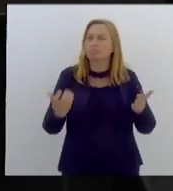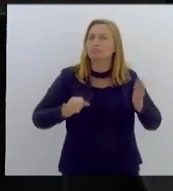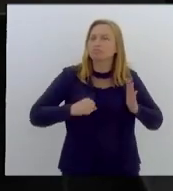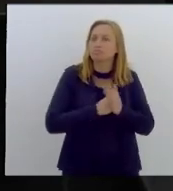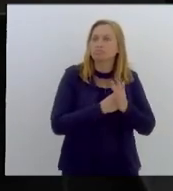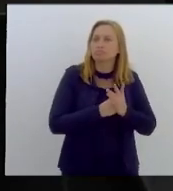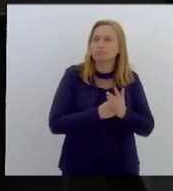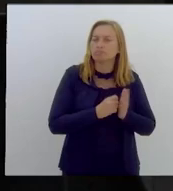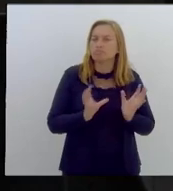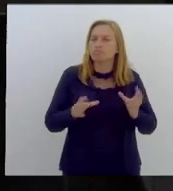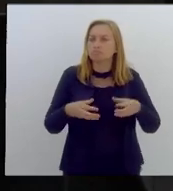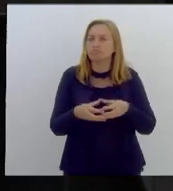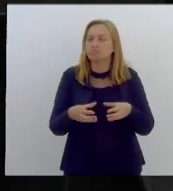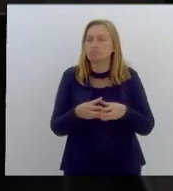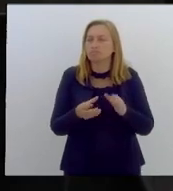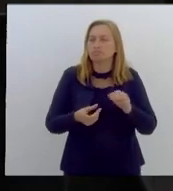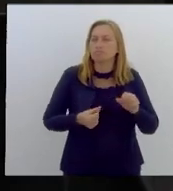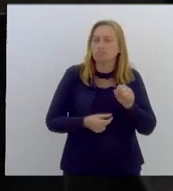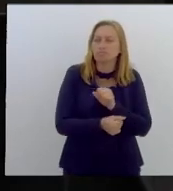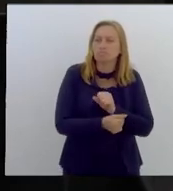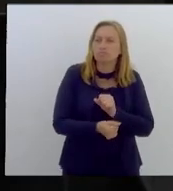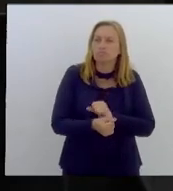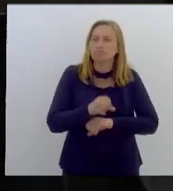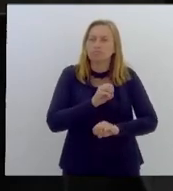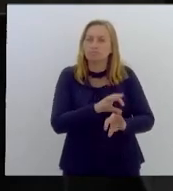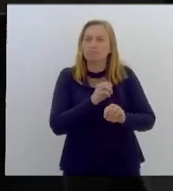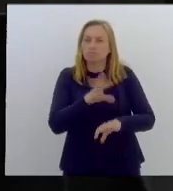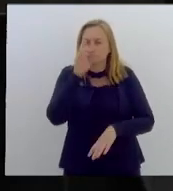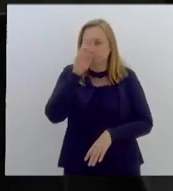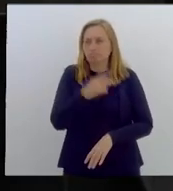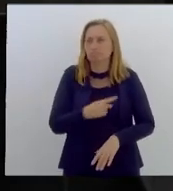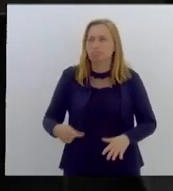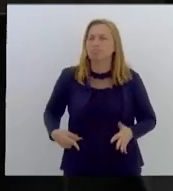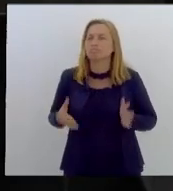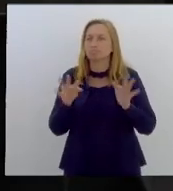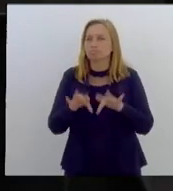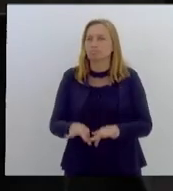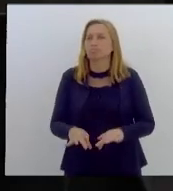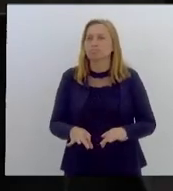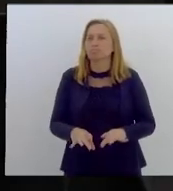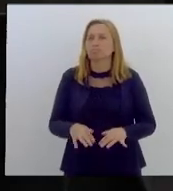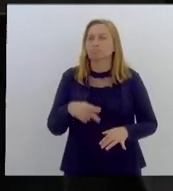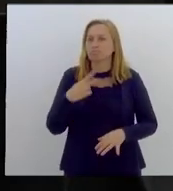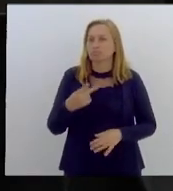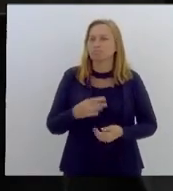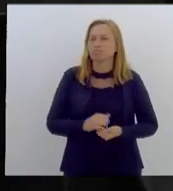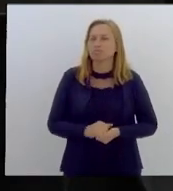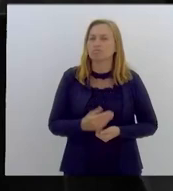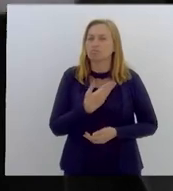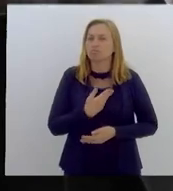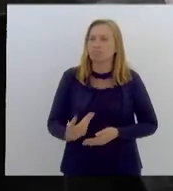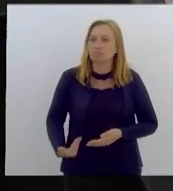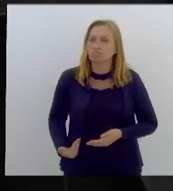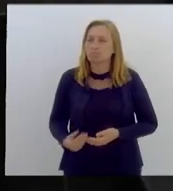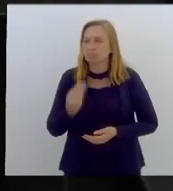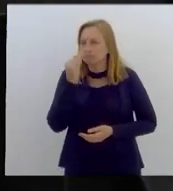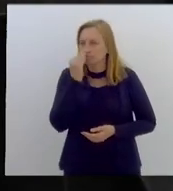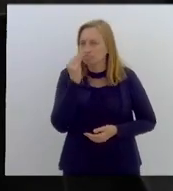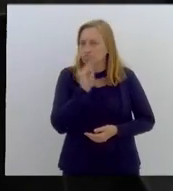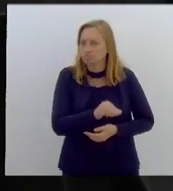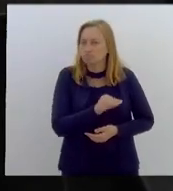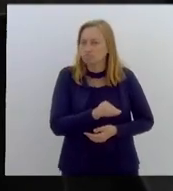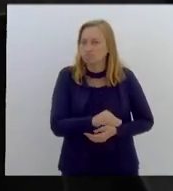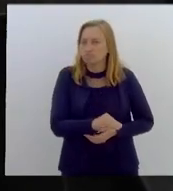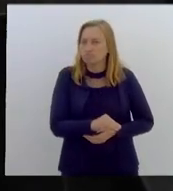disso no conjunto do financiamento da educação, senhor presidente. Então, eu concluo destacando isso. O governo ignorou